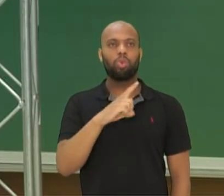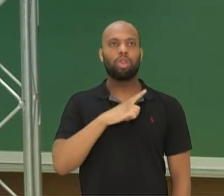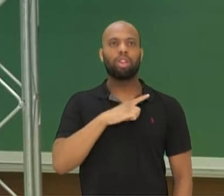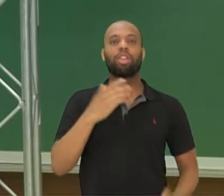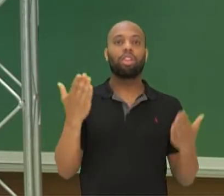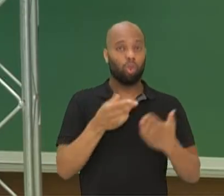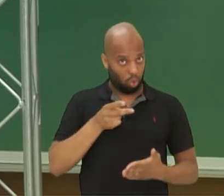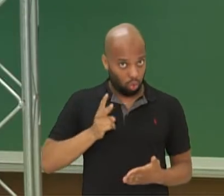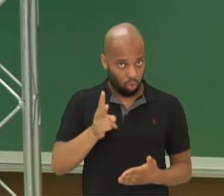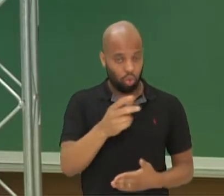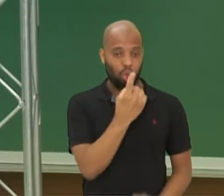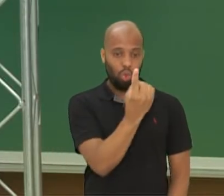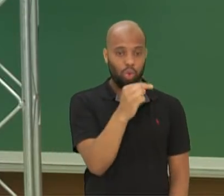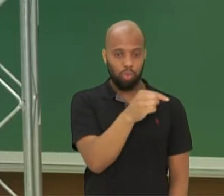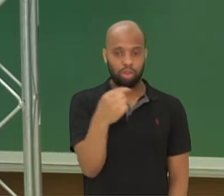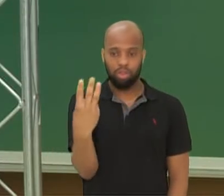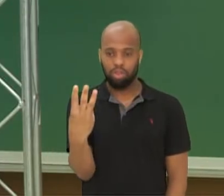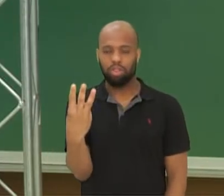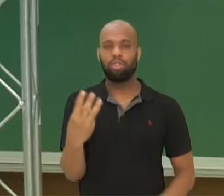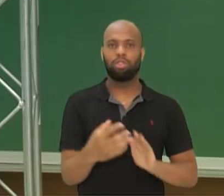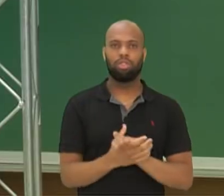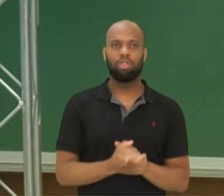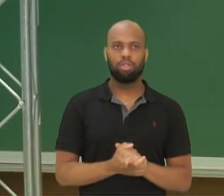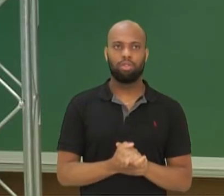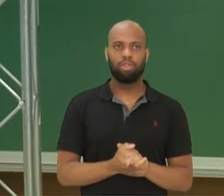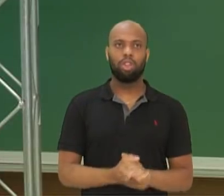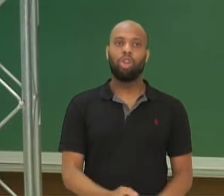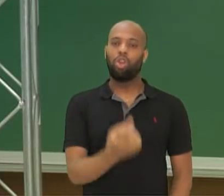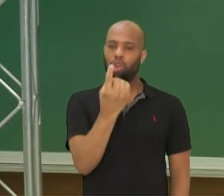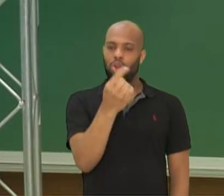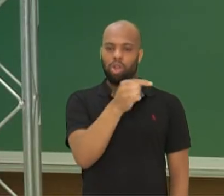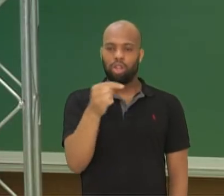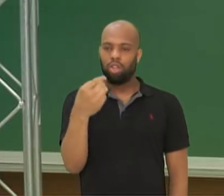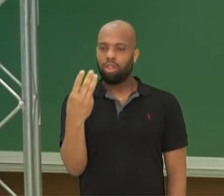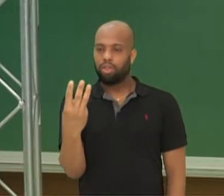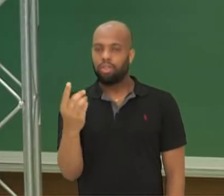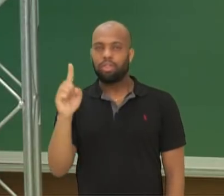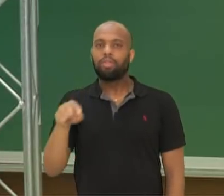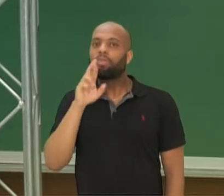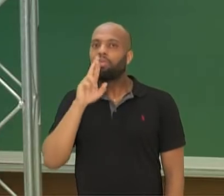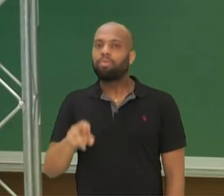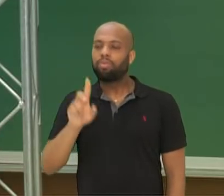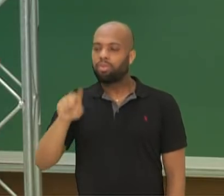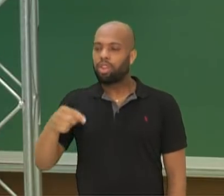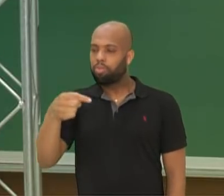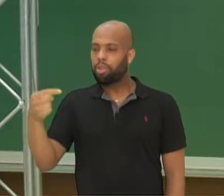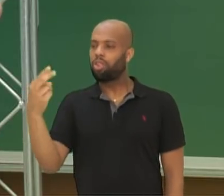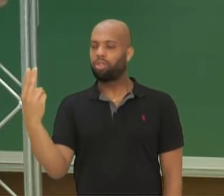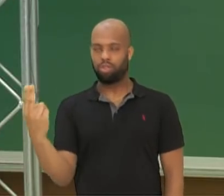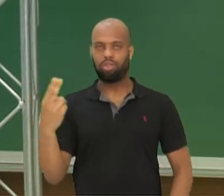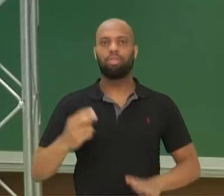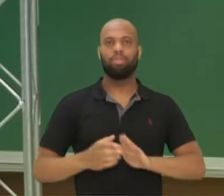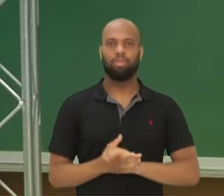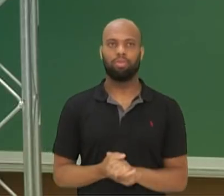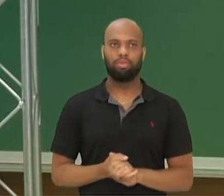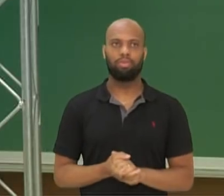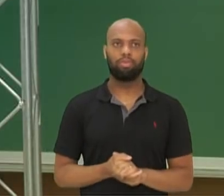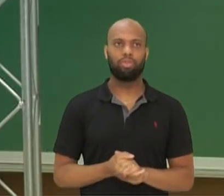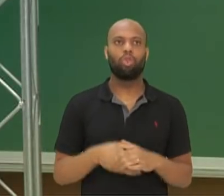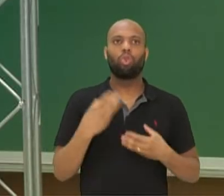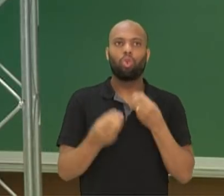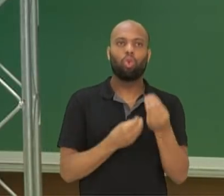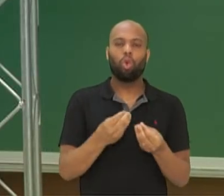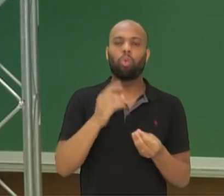no expoente. Quanto é 1 menos 3? 1 menos 3 dá menos 2. Então, eu fico